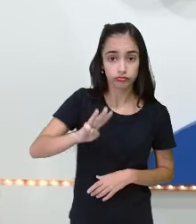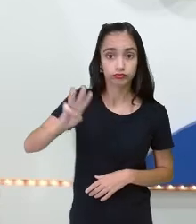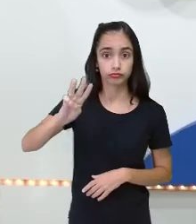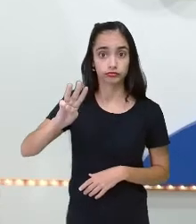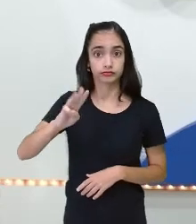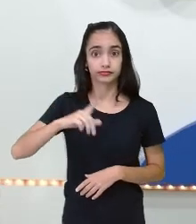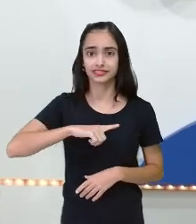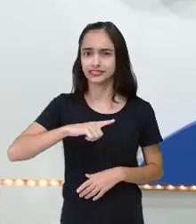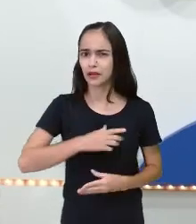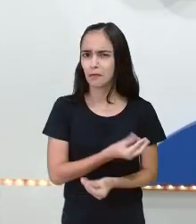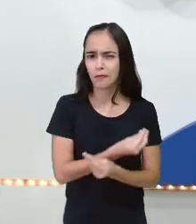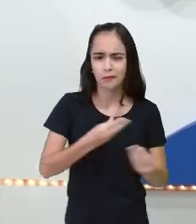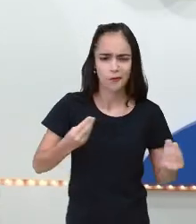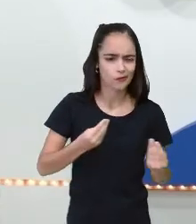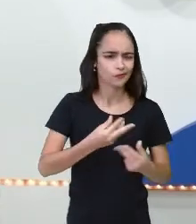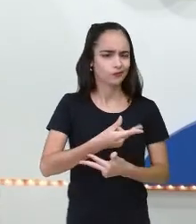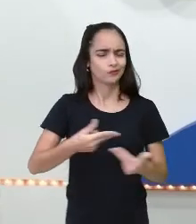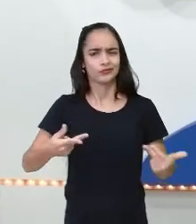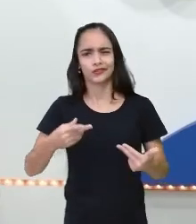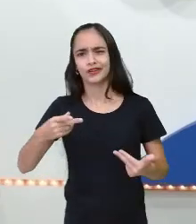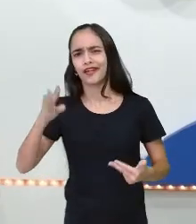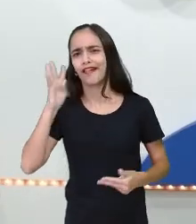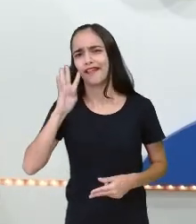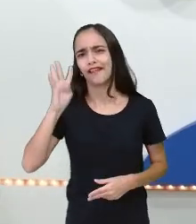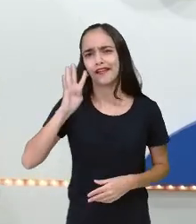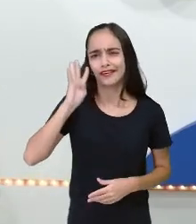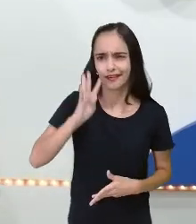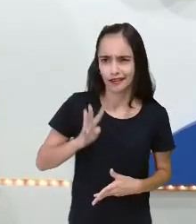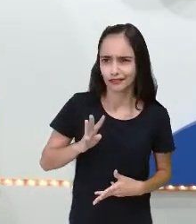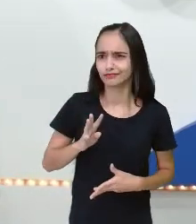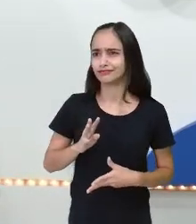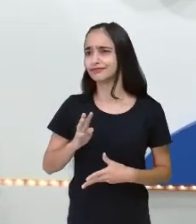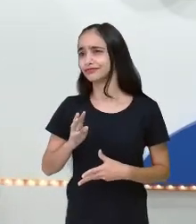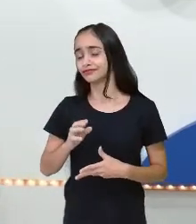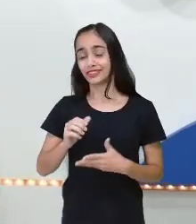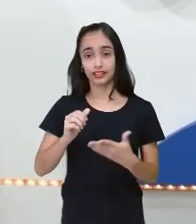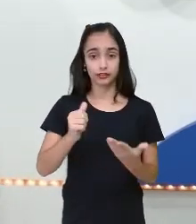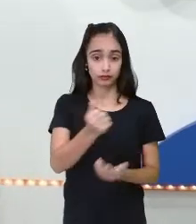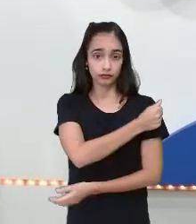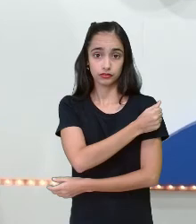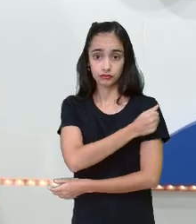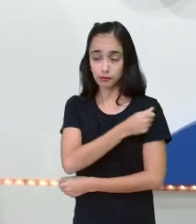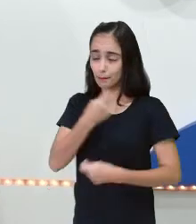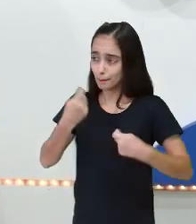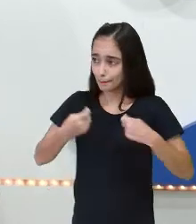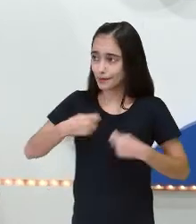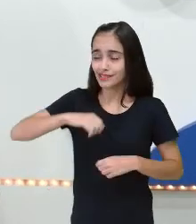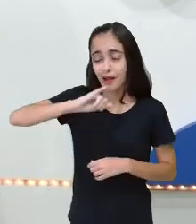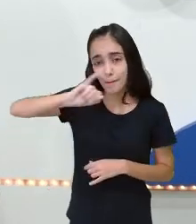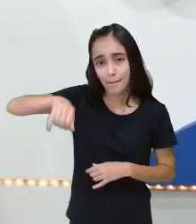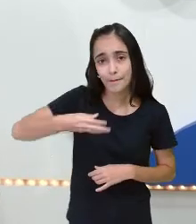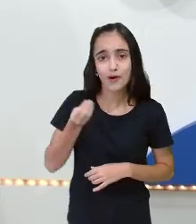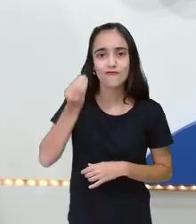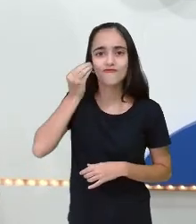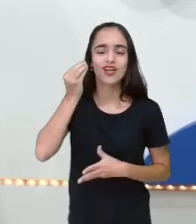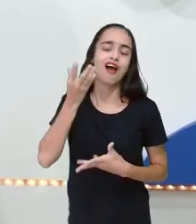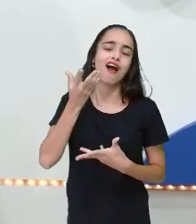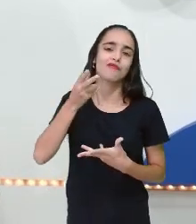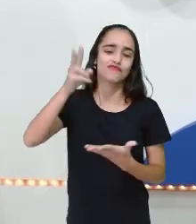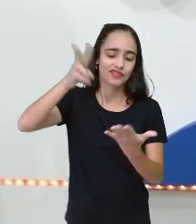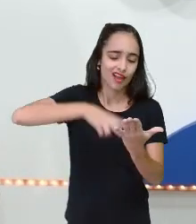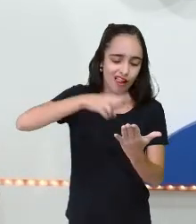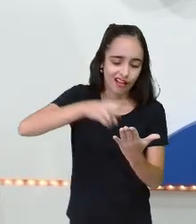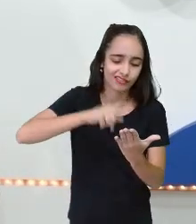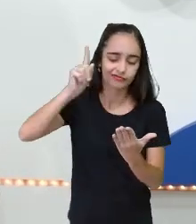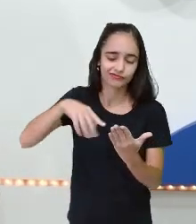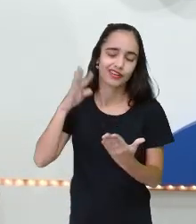boa, não é, professora Verônica, na Árvore de Livros, que os estudantes precisam aproveitar, tá? Essa leitura é bem legal, é